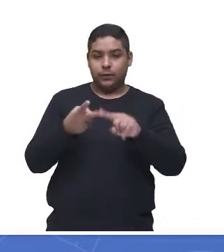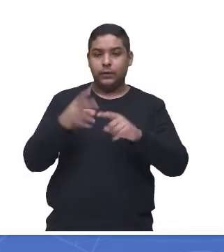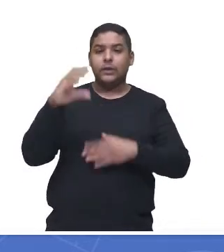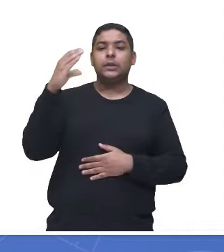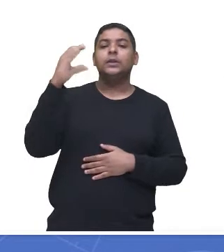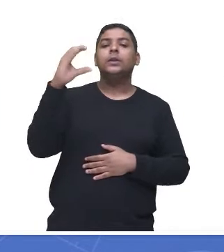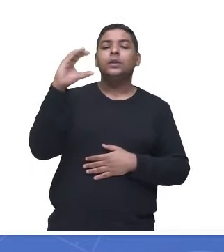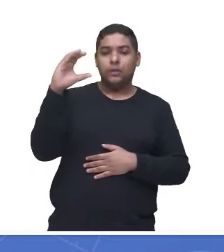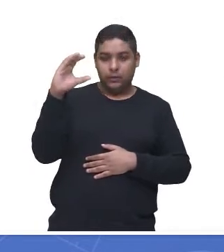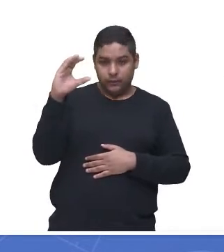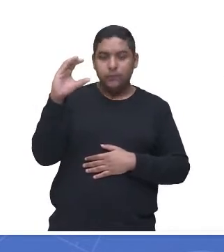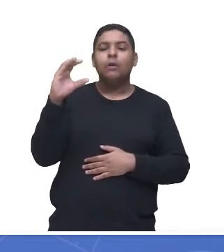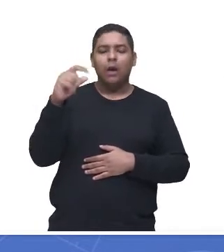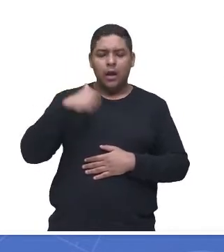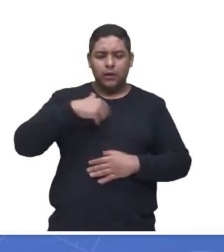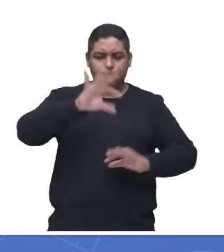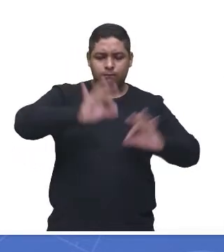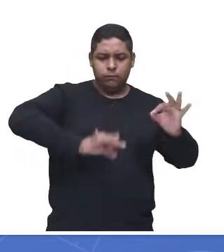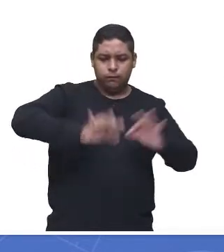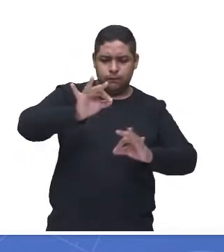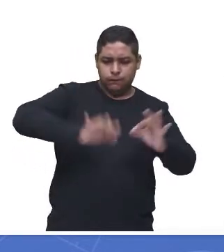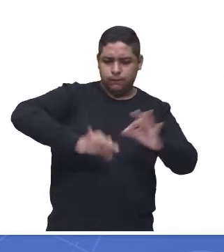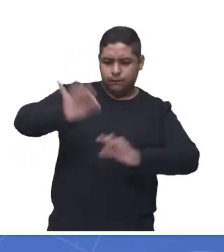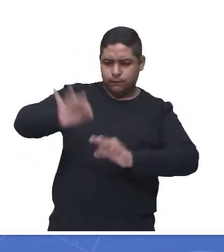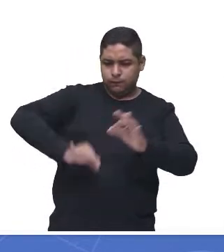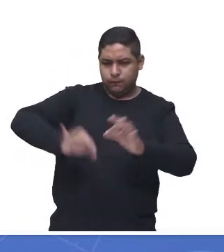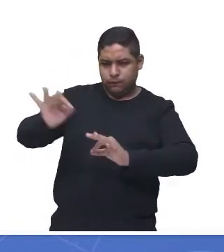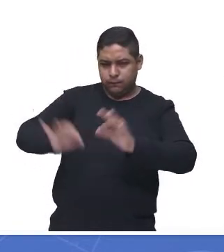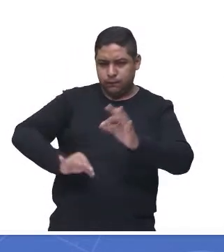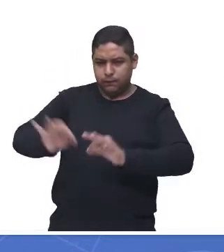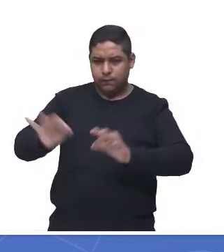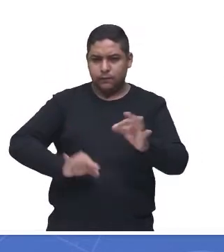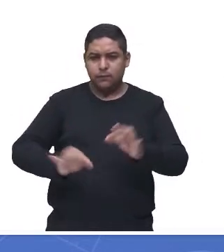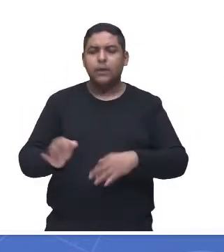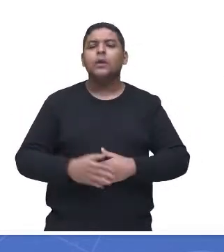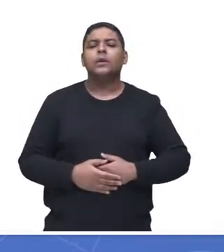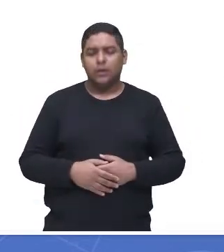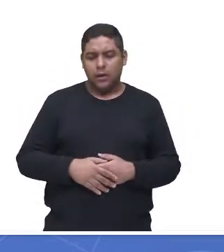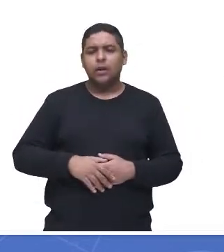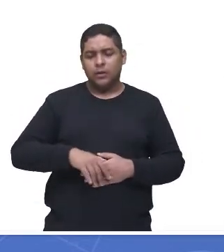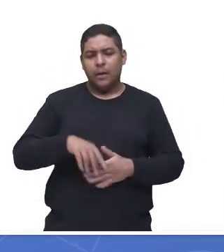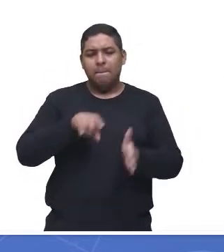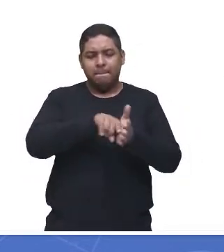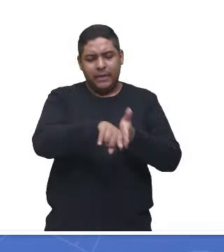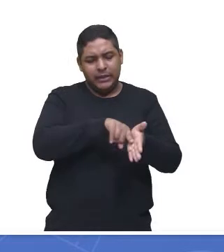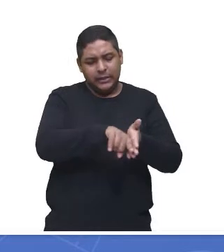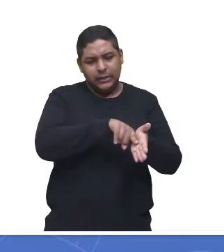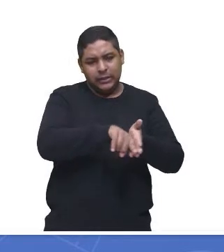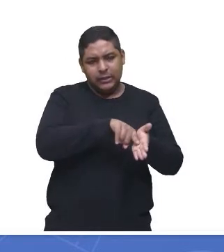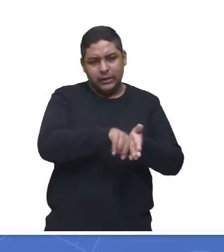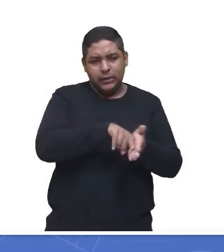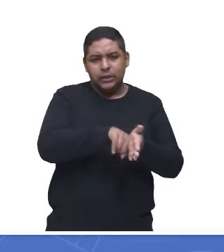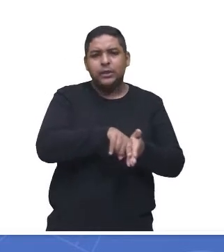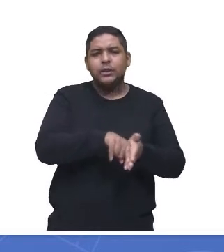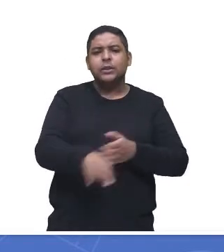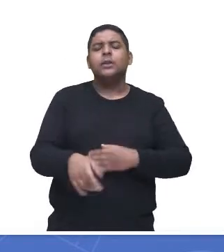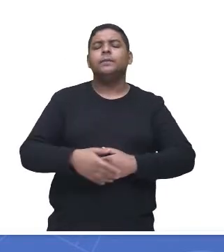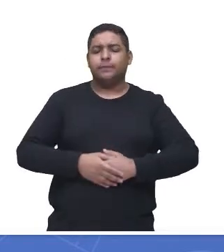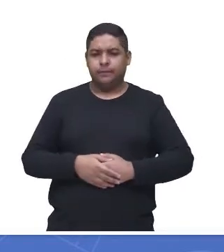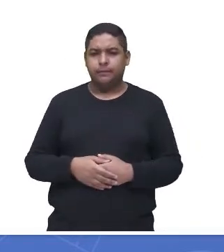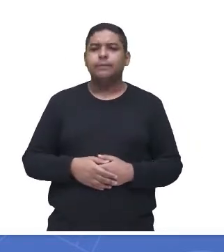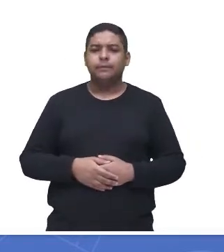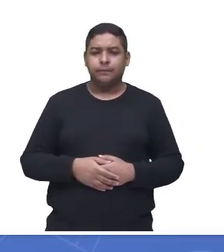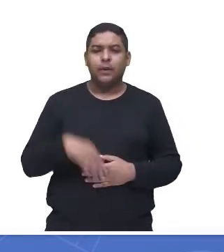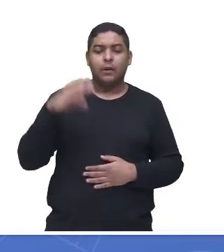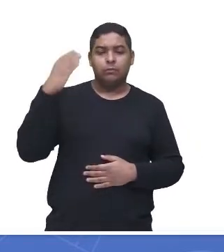que é um conhecimento elaborado, né? Um conhecimento já que exige pesquisa, lógica. Depois nós vamos